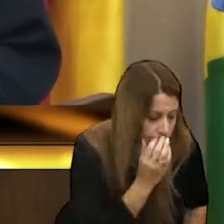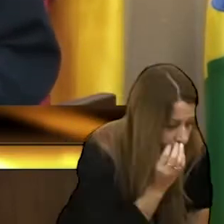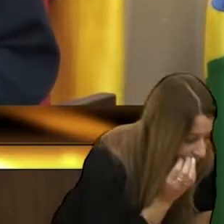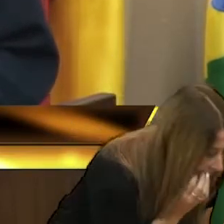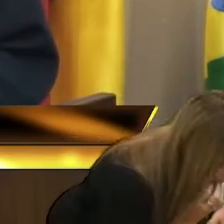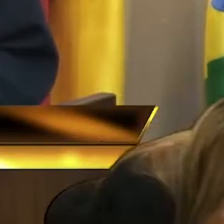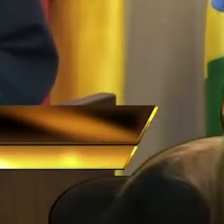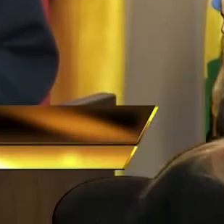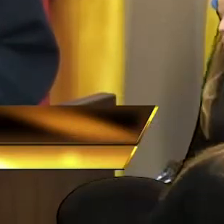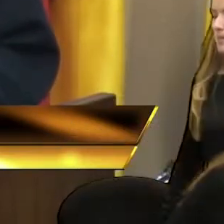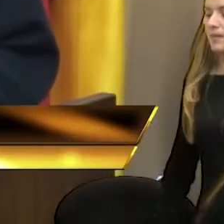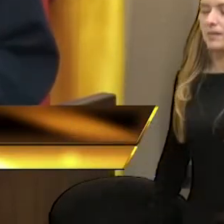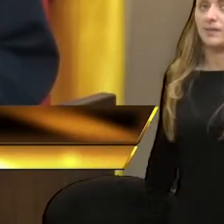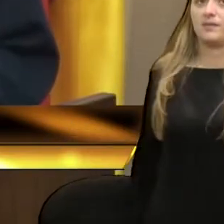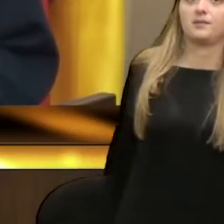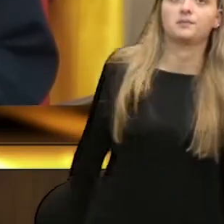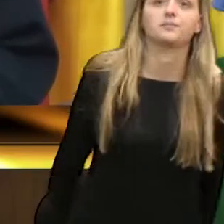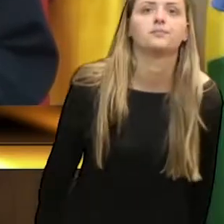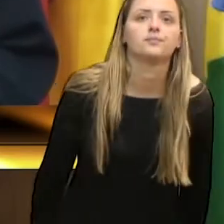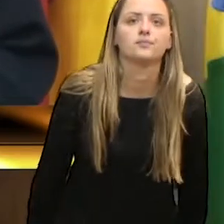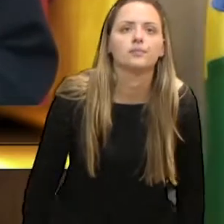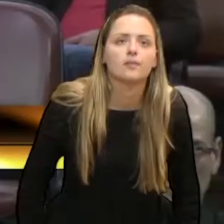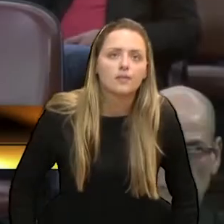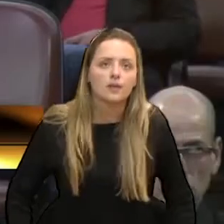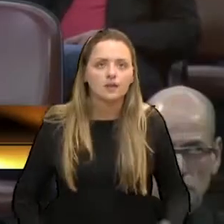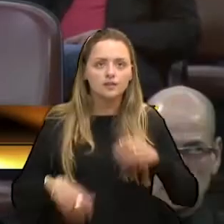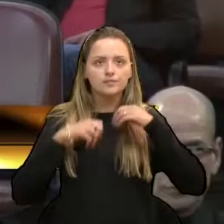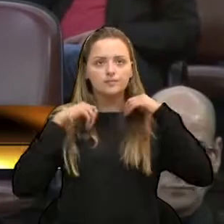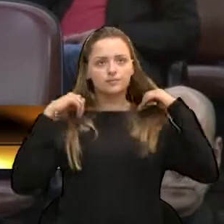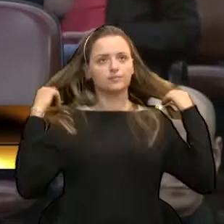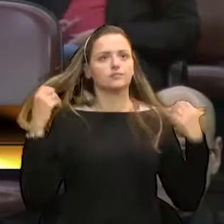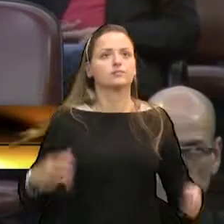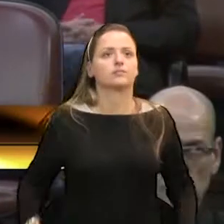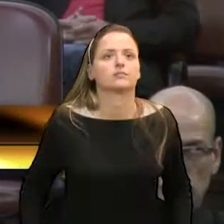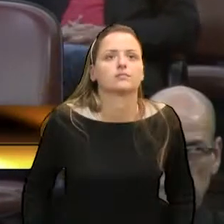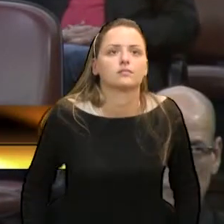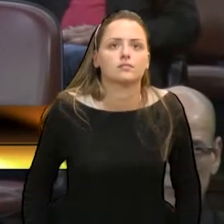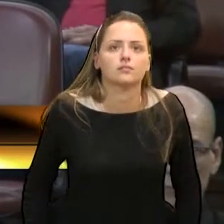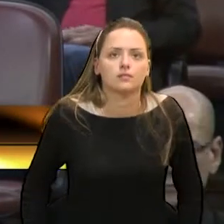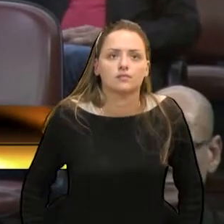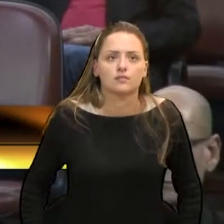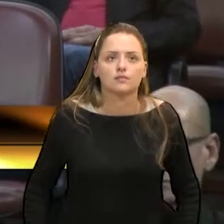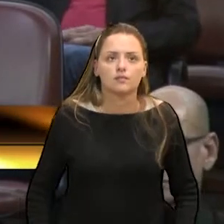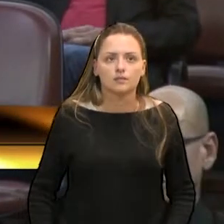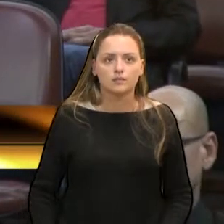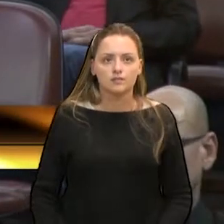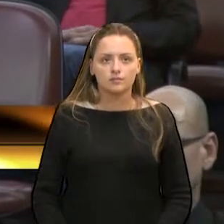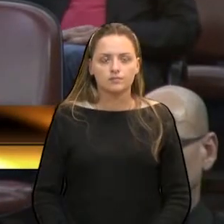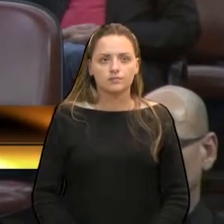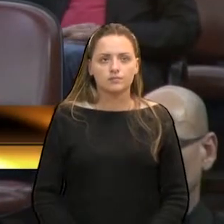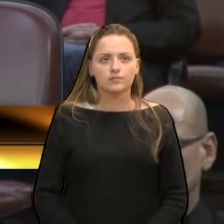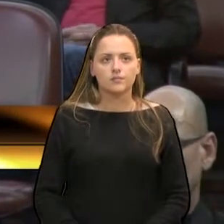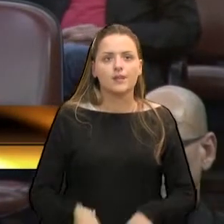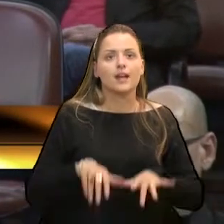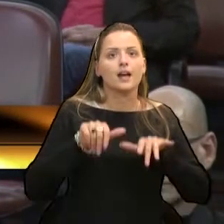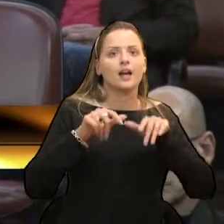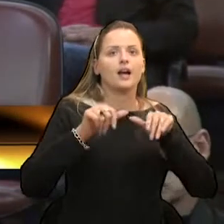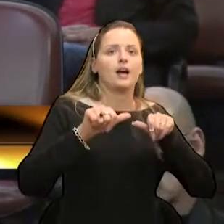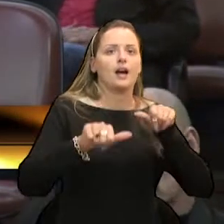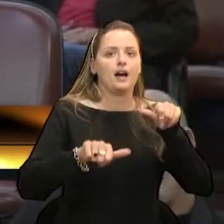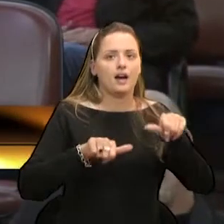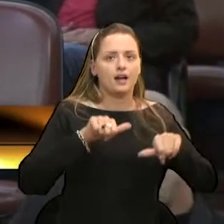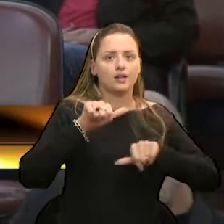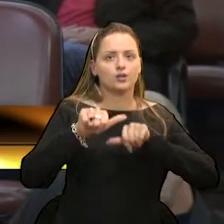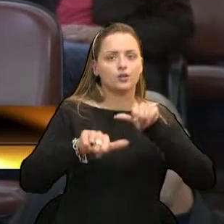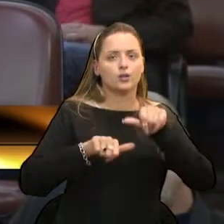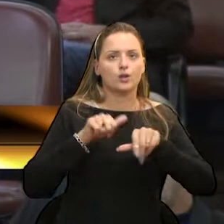dos opostos, prefere dá-la à harmonia. A fusão dos